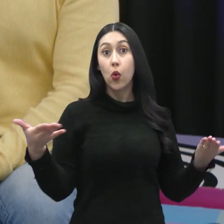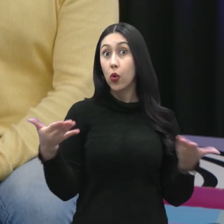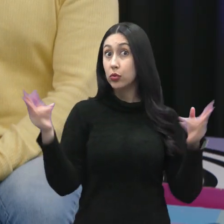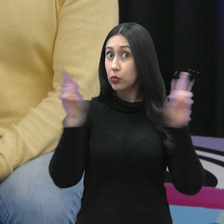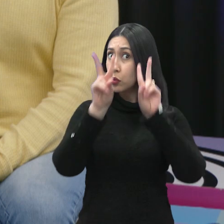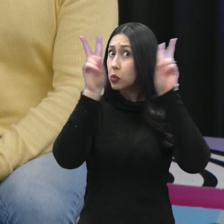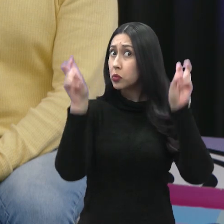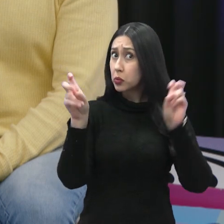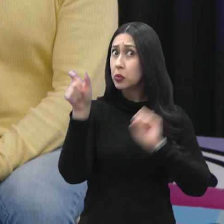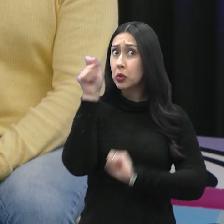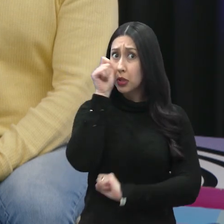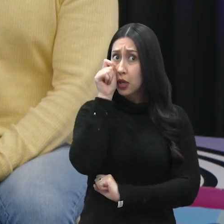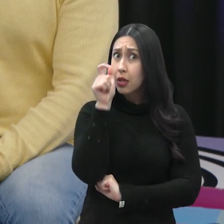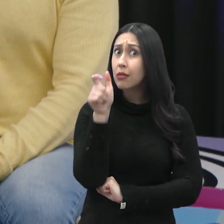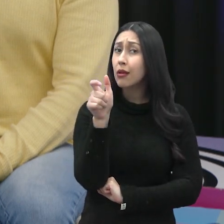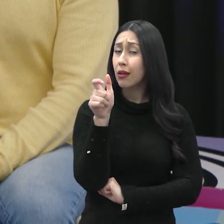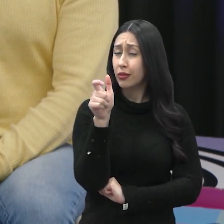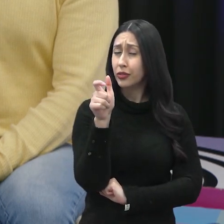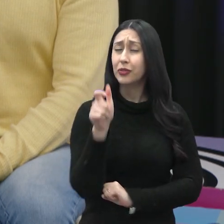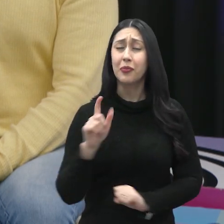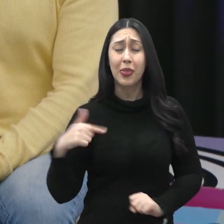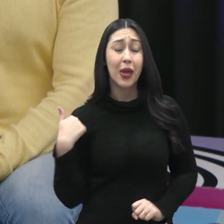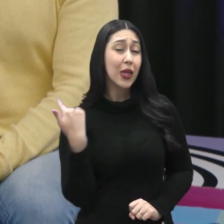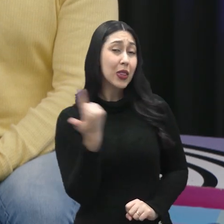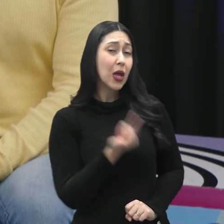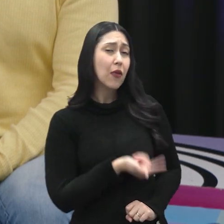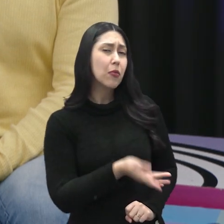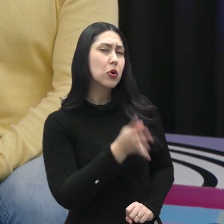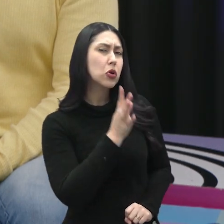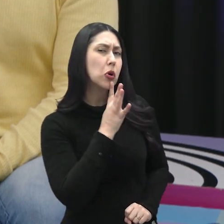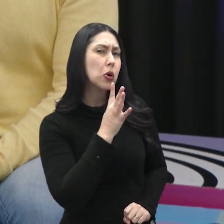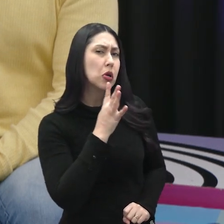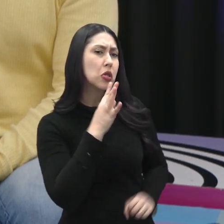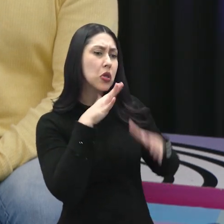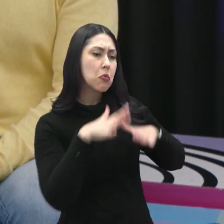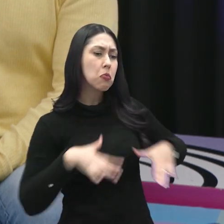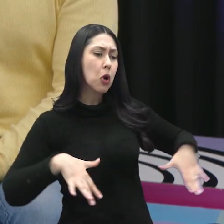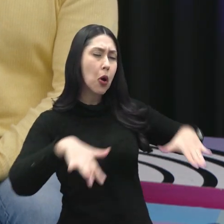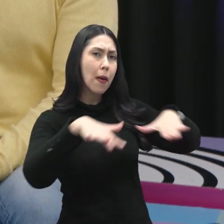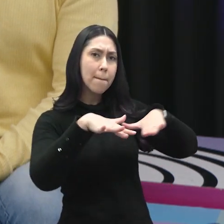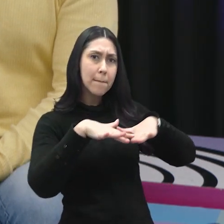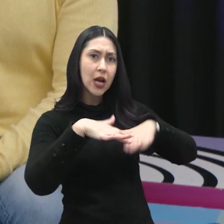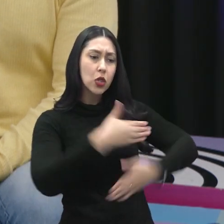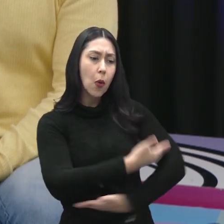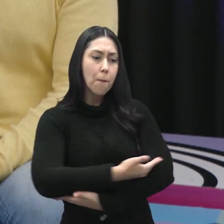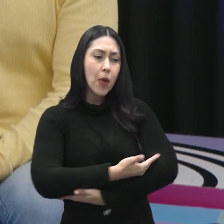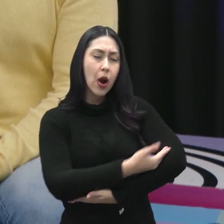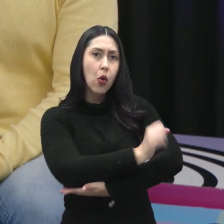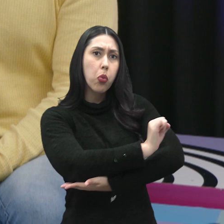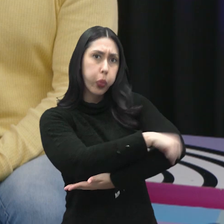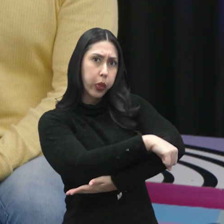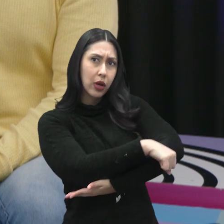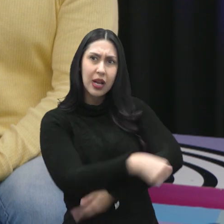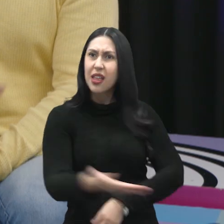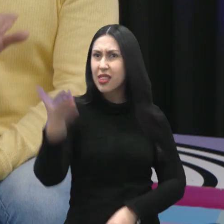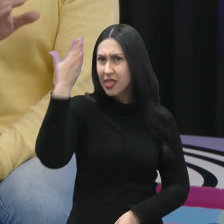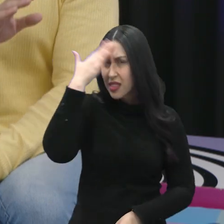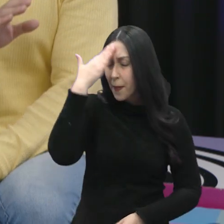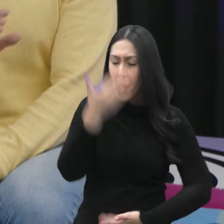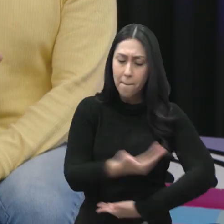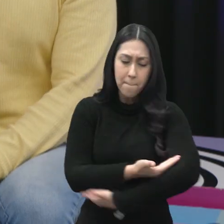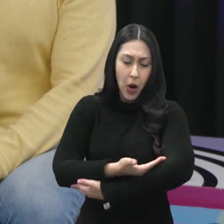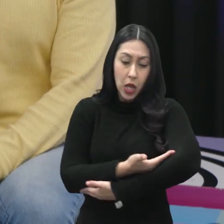tema tá interessante, viu? A gente vai mergulhar aí no universo dos bebês reborn. Pois é, são aquelas